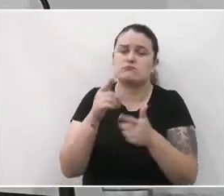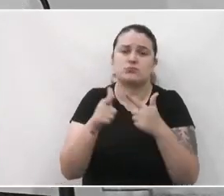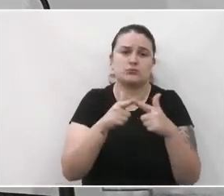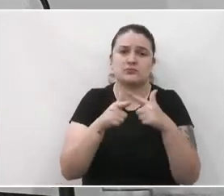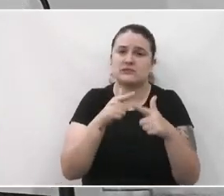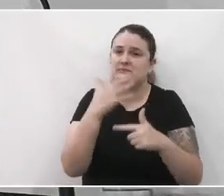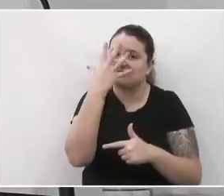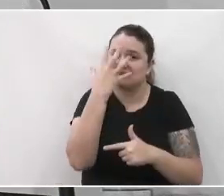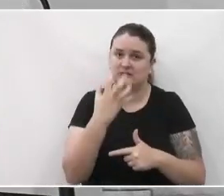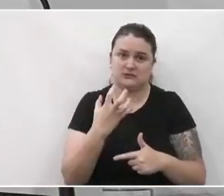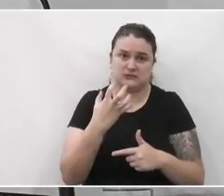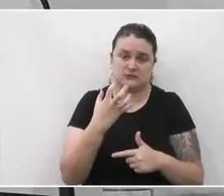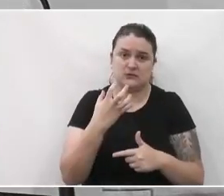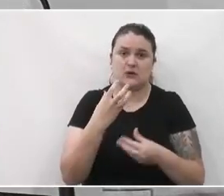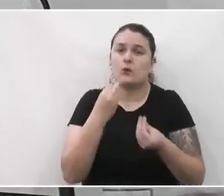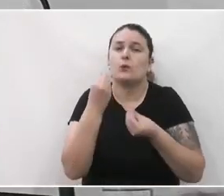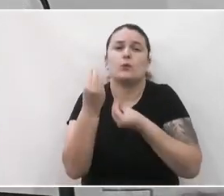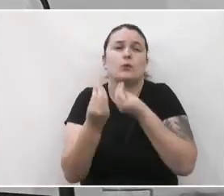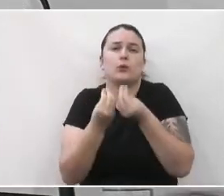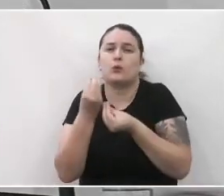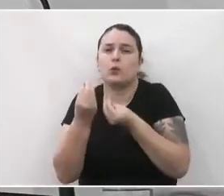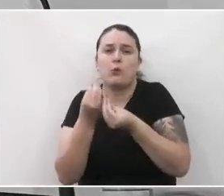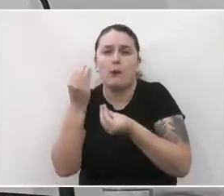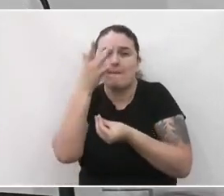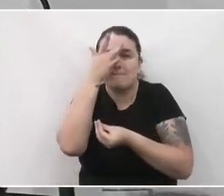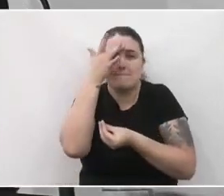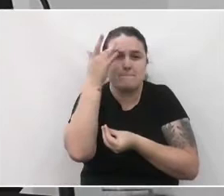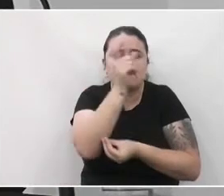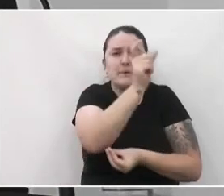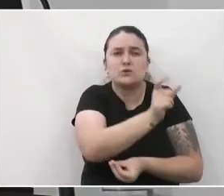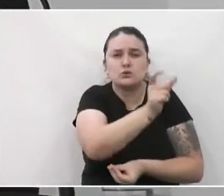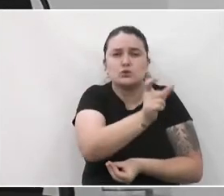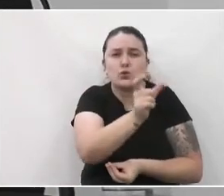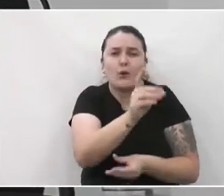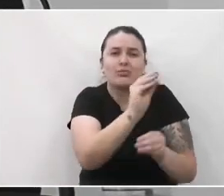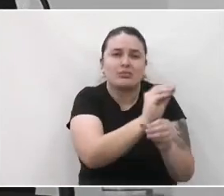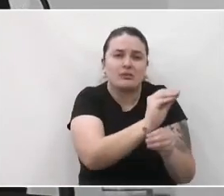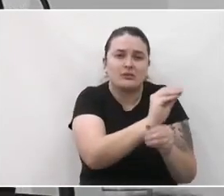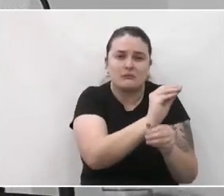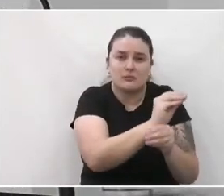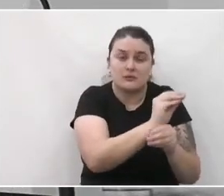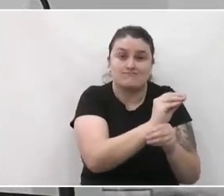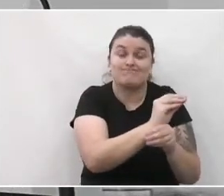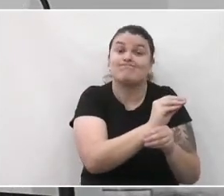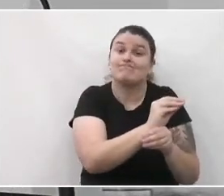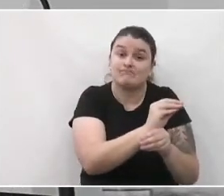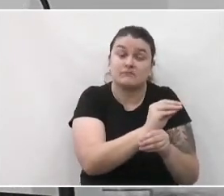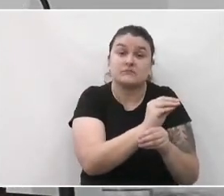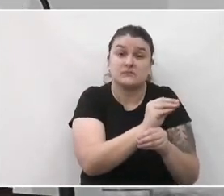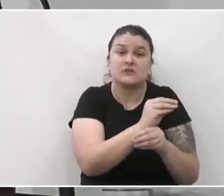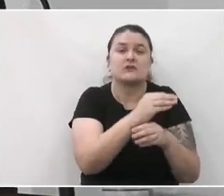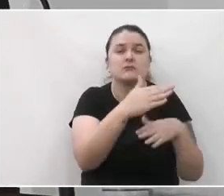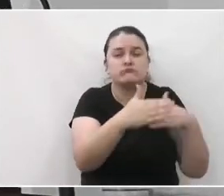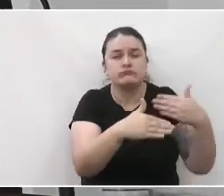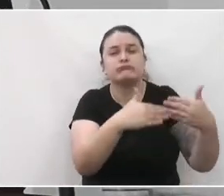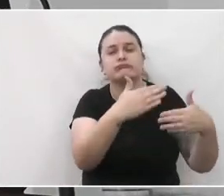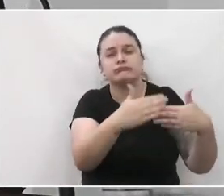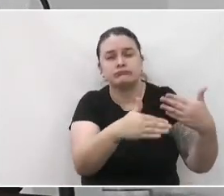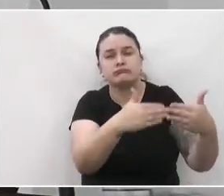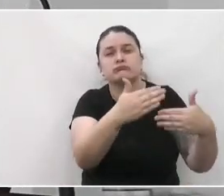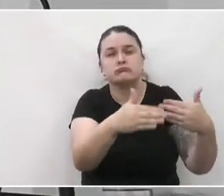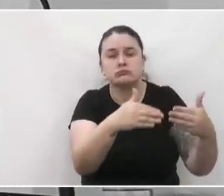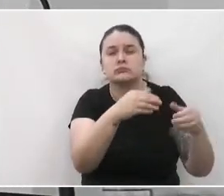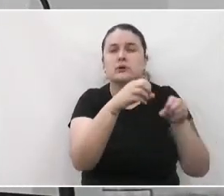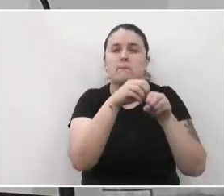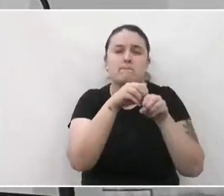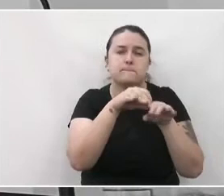com relação à forma com que esses pacientes foram tratados. E dessa forma se prosseguiu para os